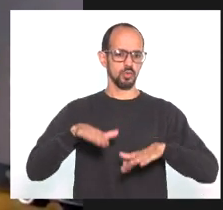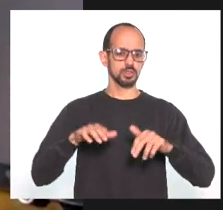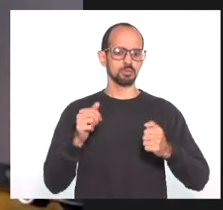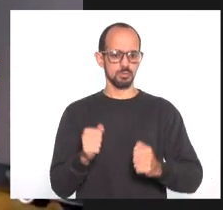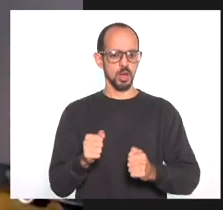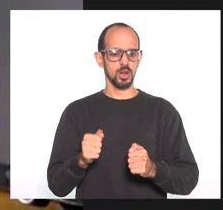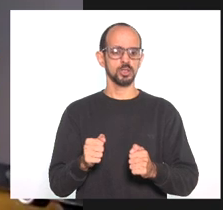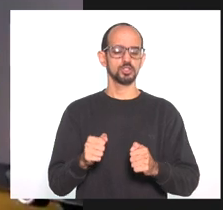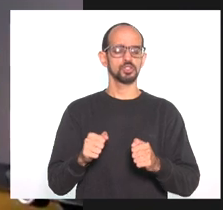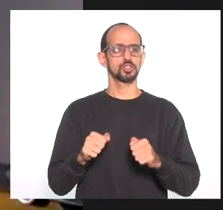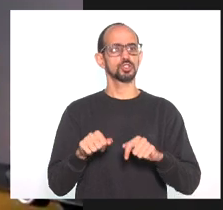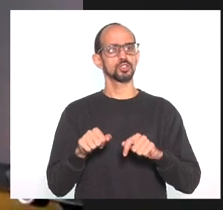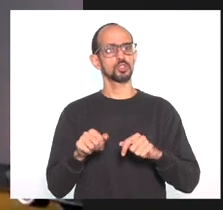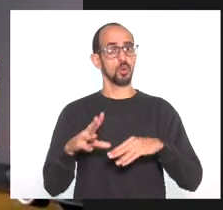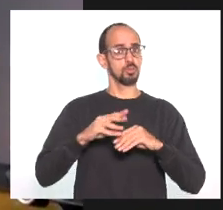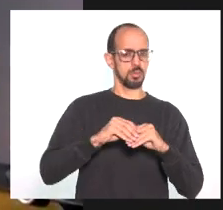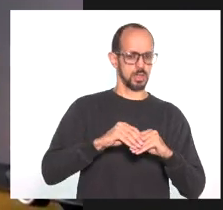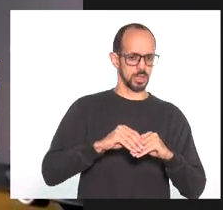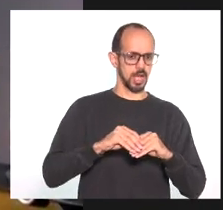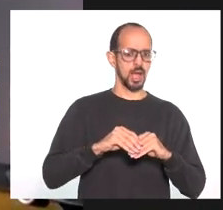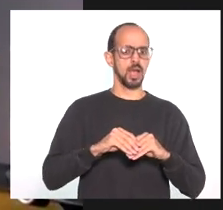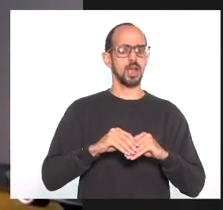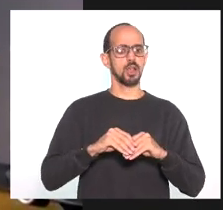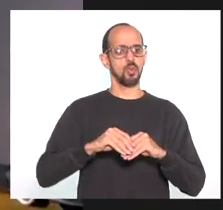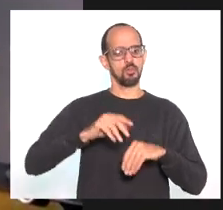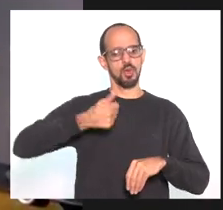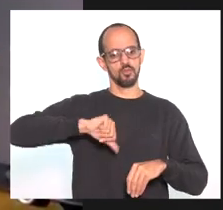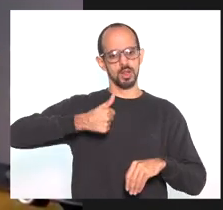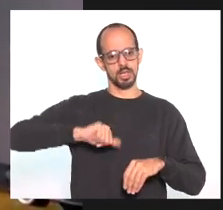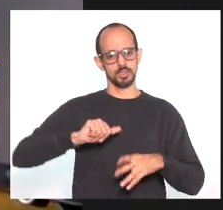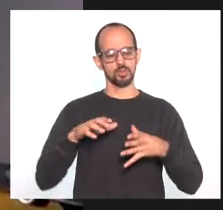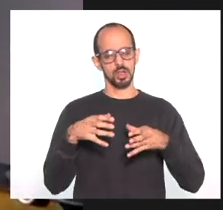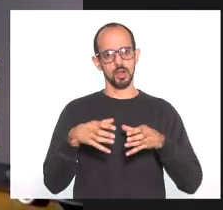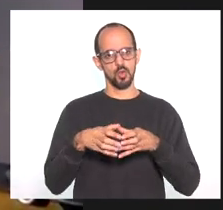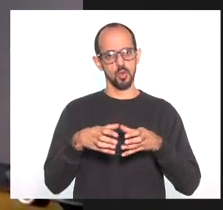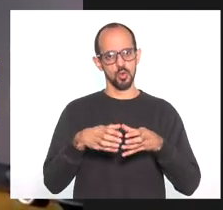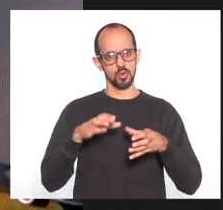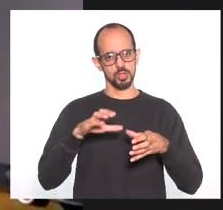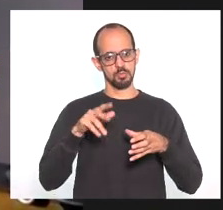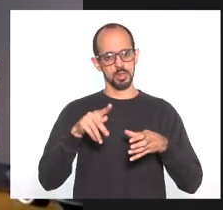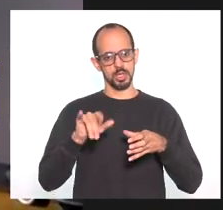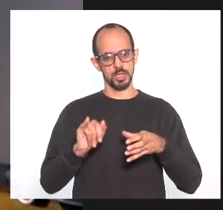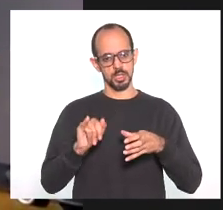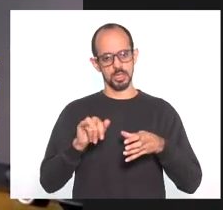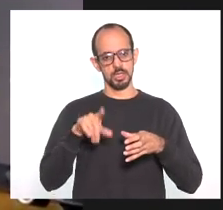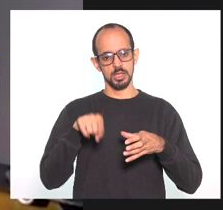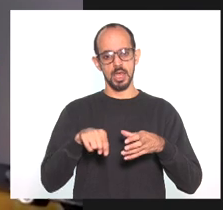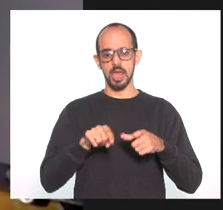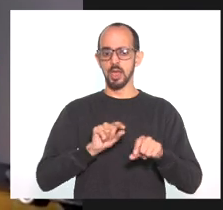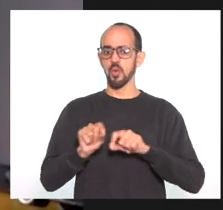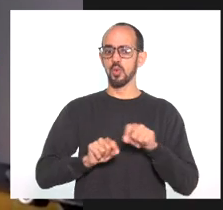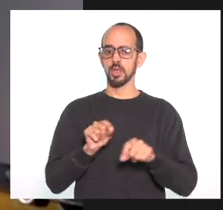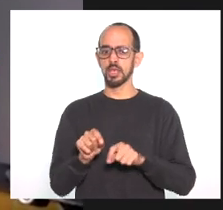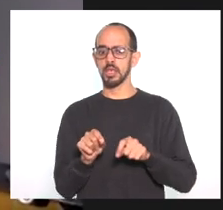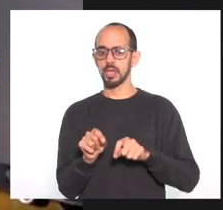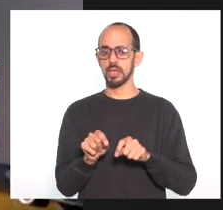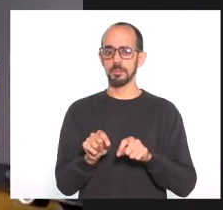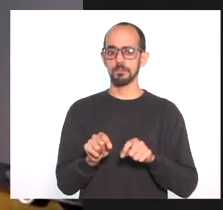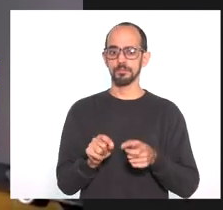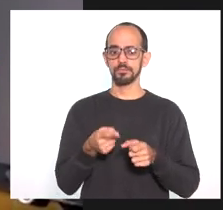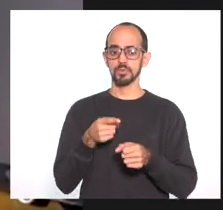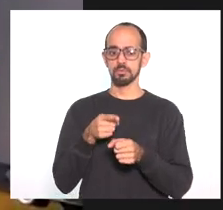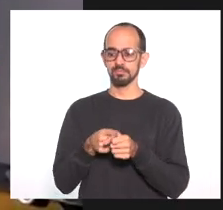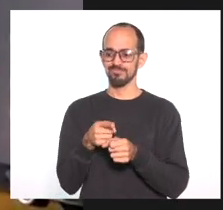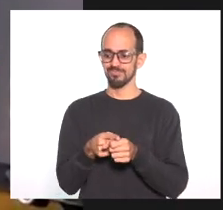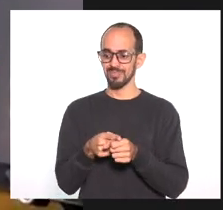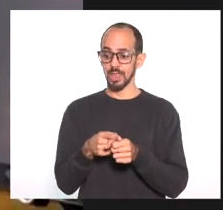também acrescentar como análise da comissão, essa questão do reporte dos municípios